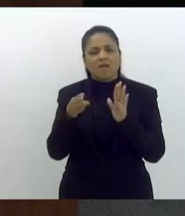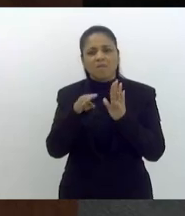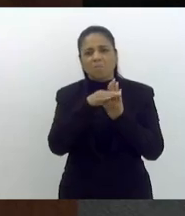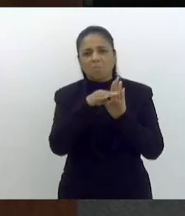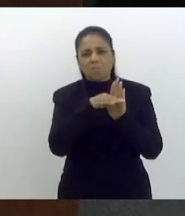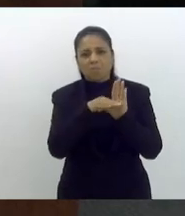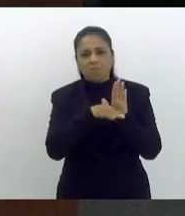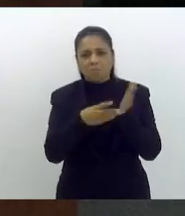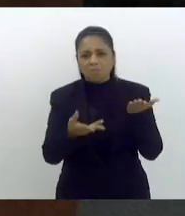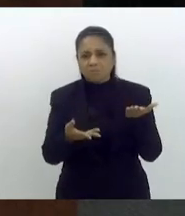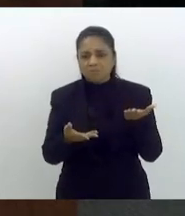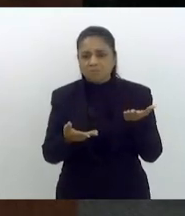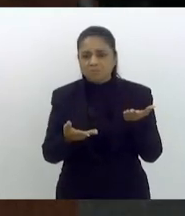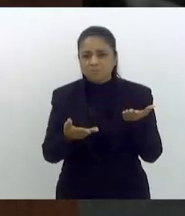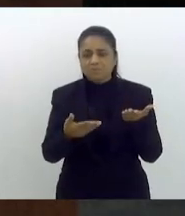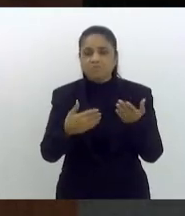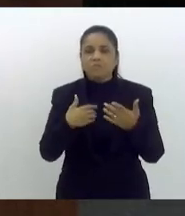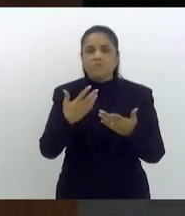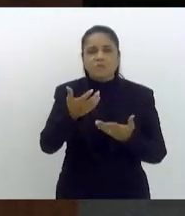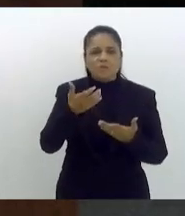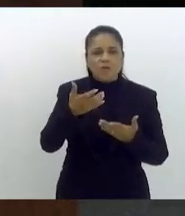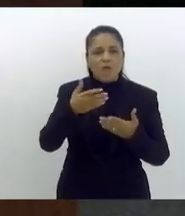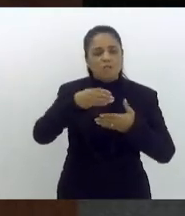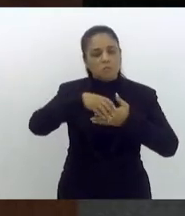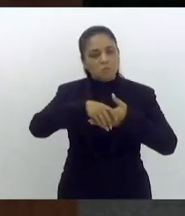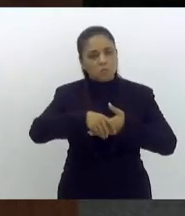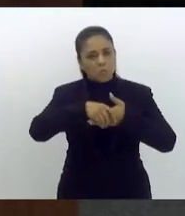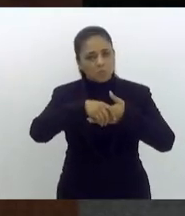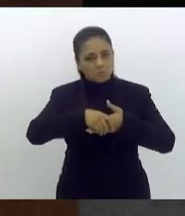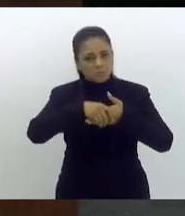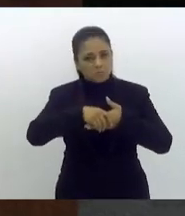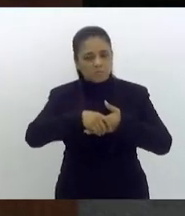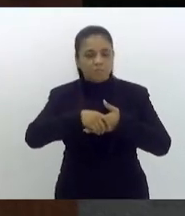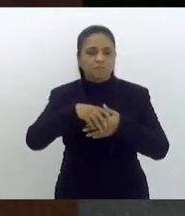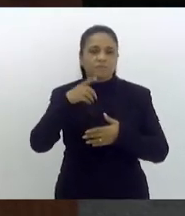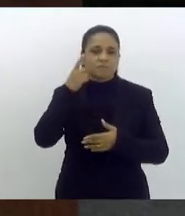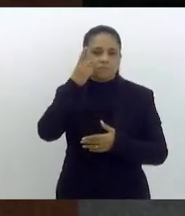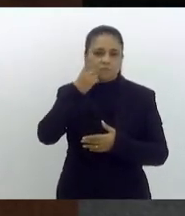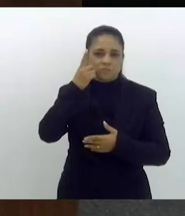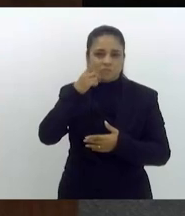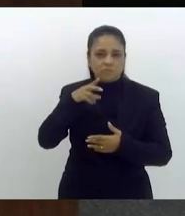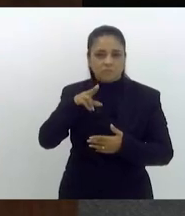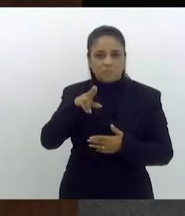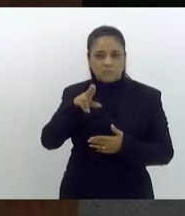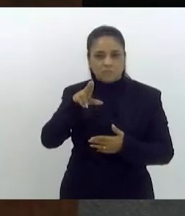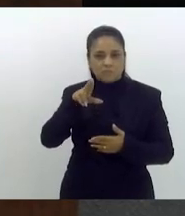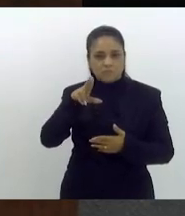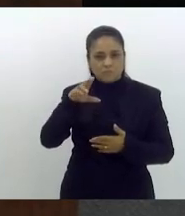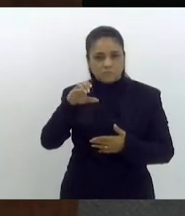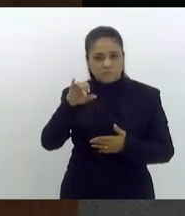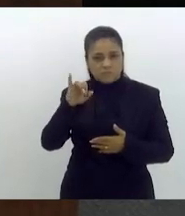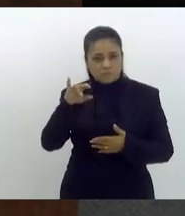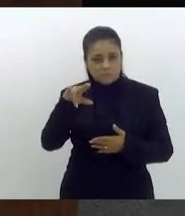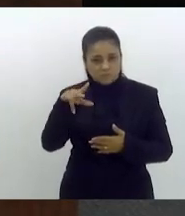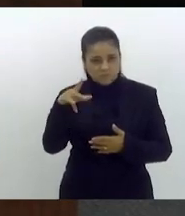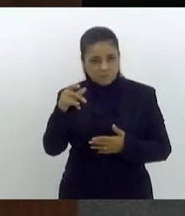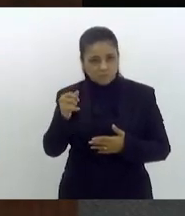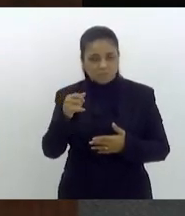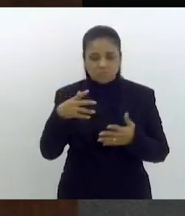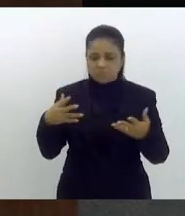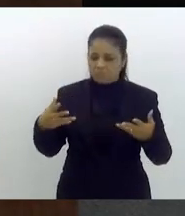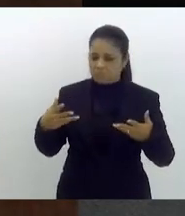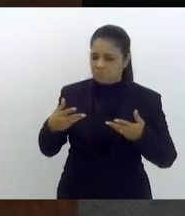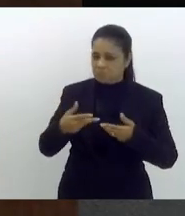palco eu quero aqui cumprimentar deputada Lucinha pela pelo